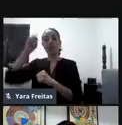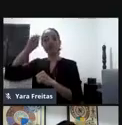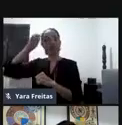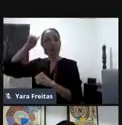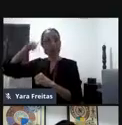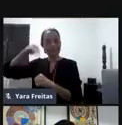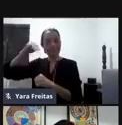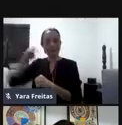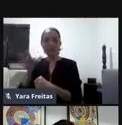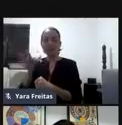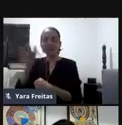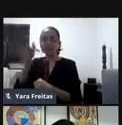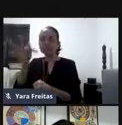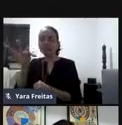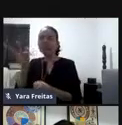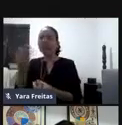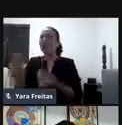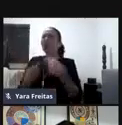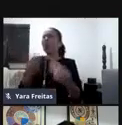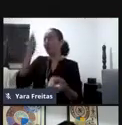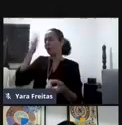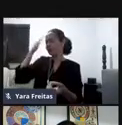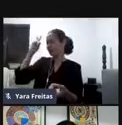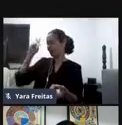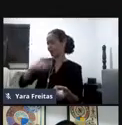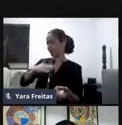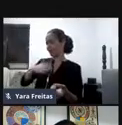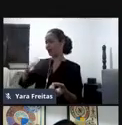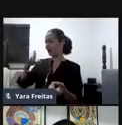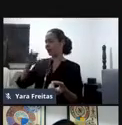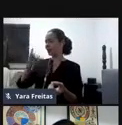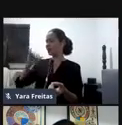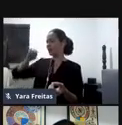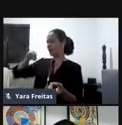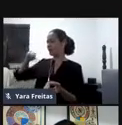peso dividido pela altura ao quadrado, tá?